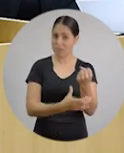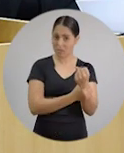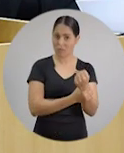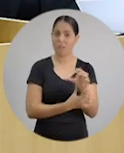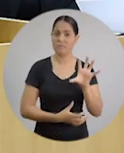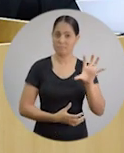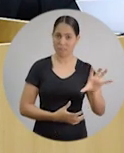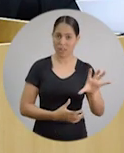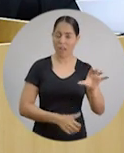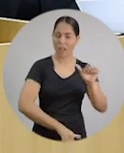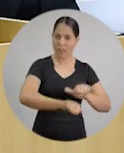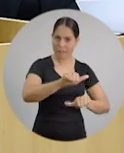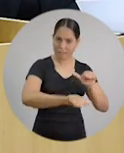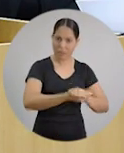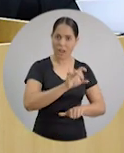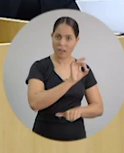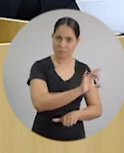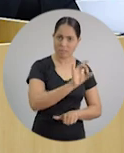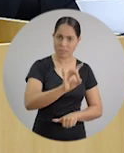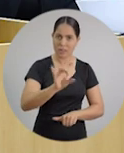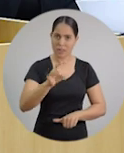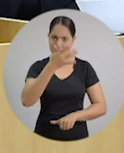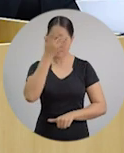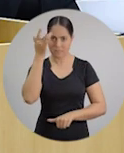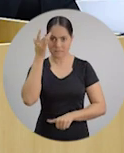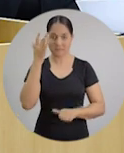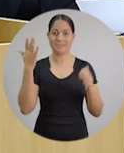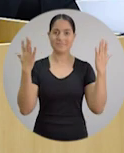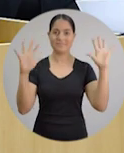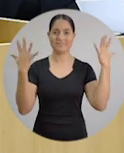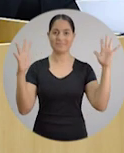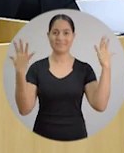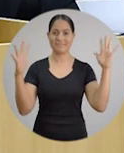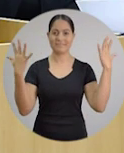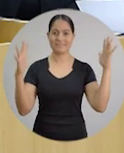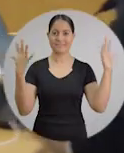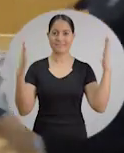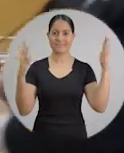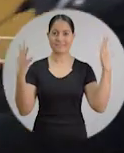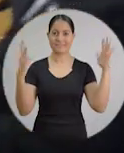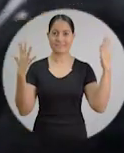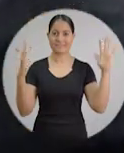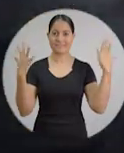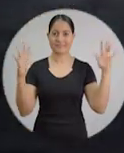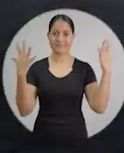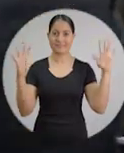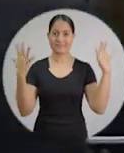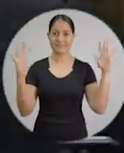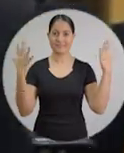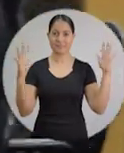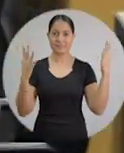Conselho Seccional a análise das circunstâncias de cada caso concreto.